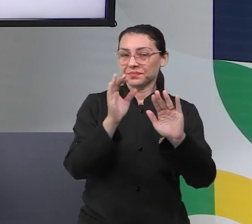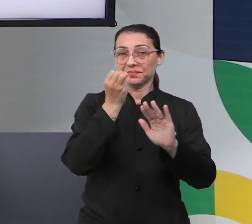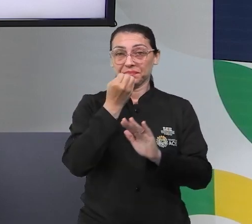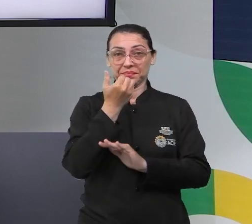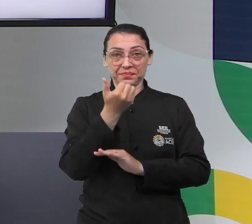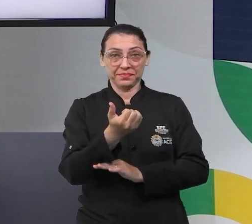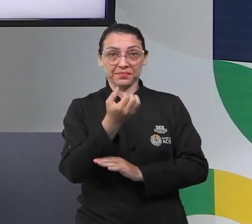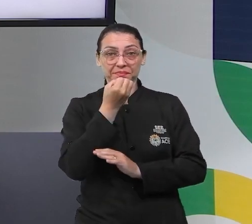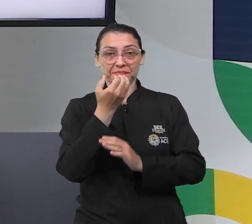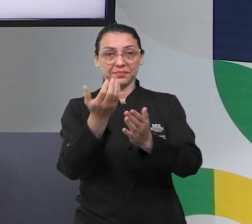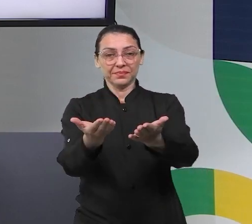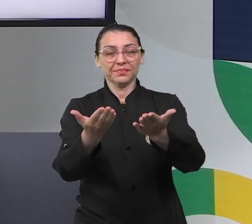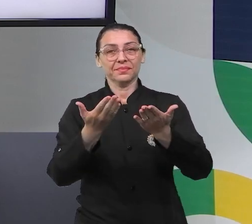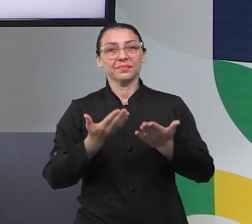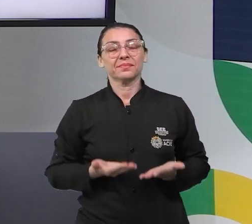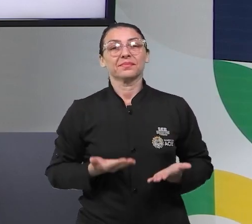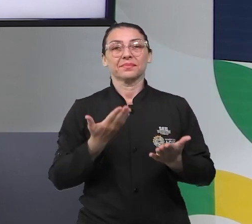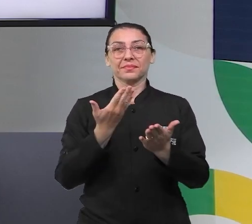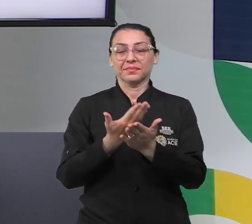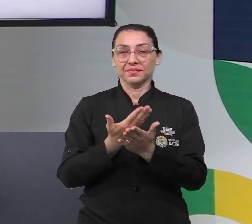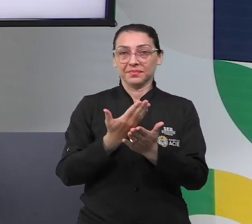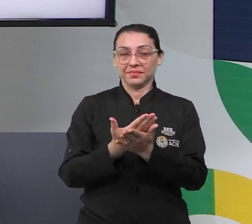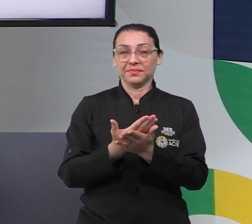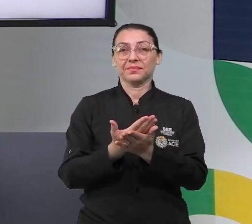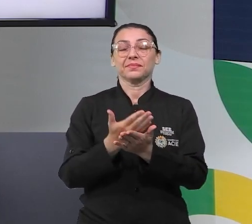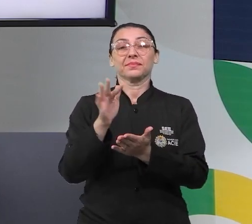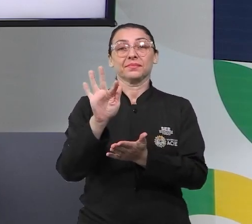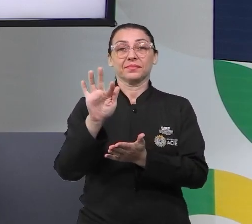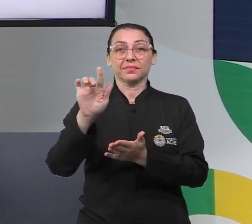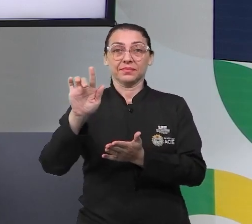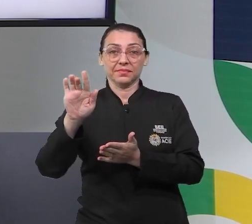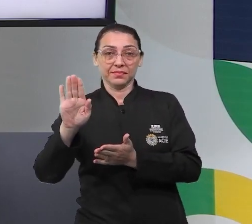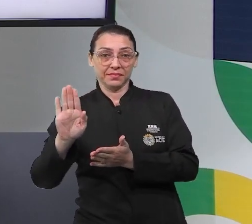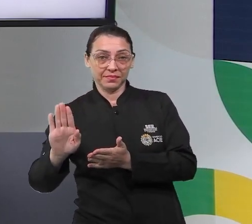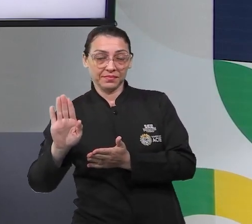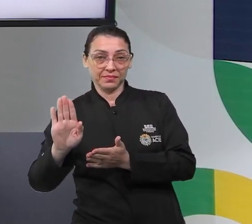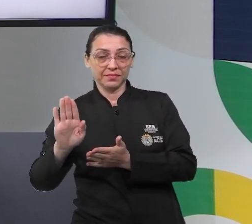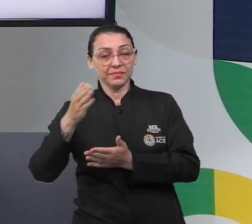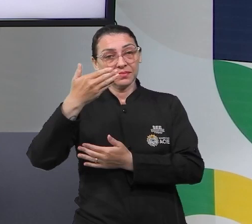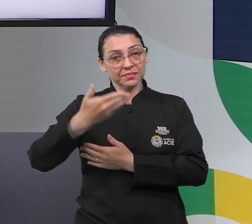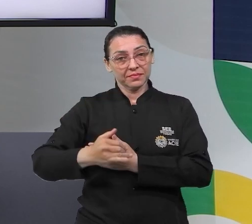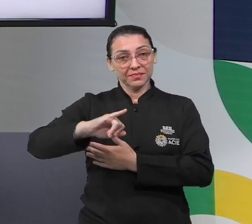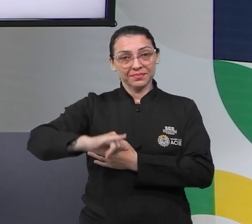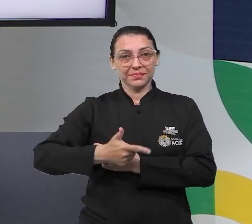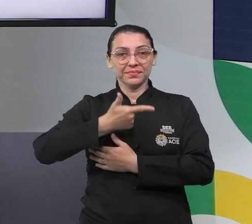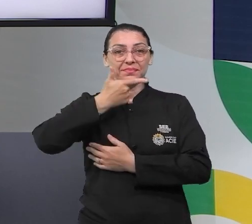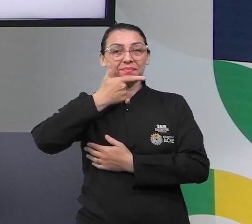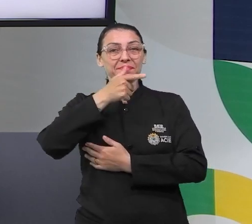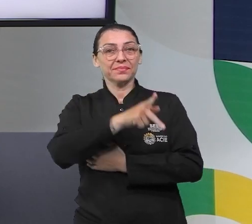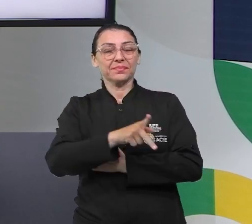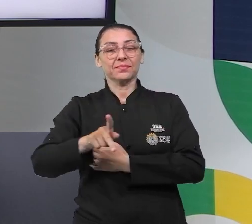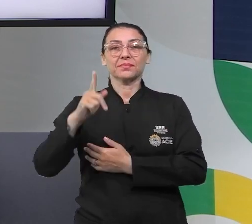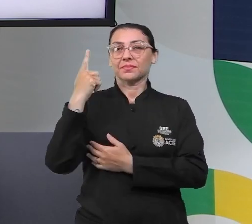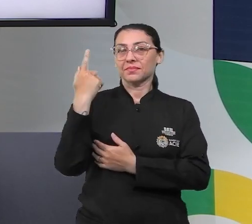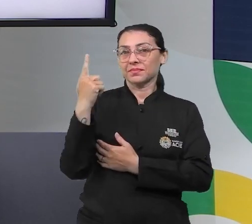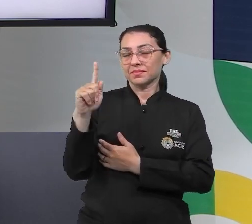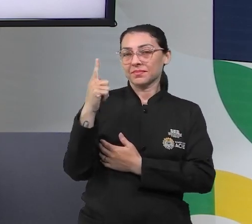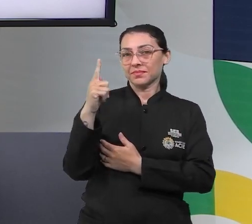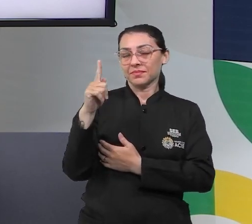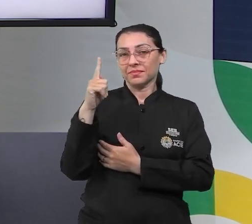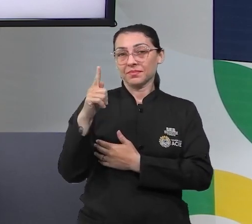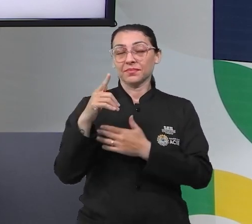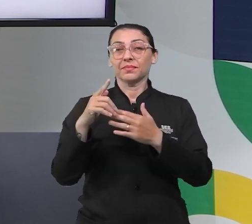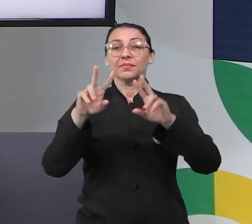Olá, tudo bem? Sejam todos bem-vindos à nossa aula de formação geral básica. Eu sou Jamaica Kelly, professora de